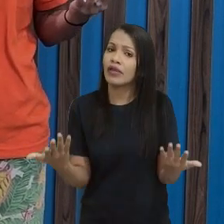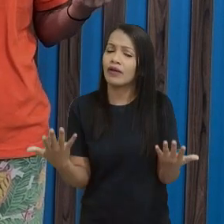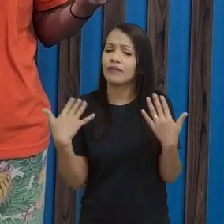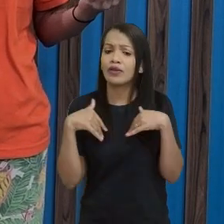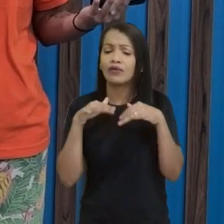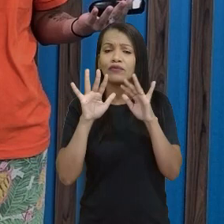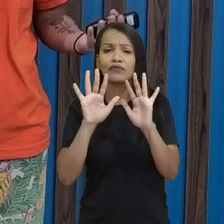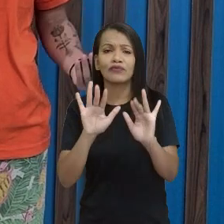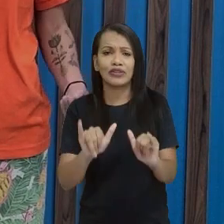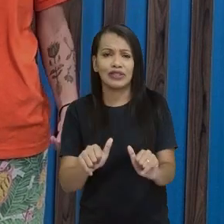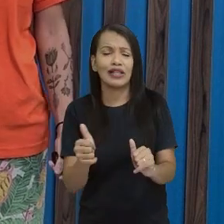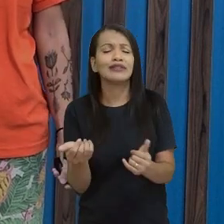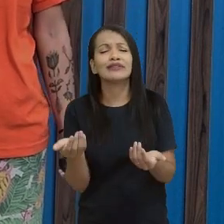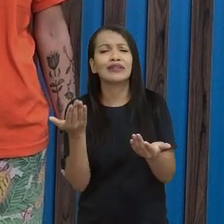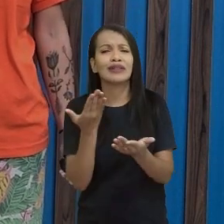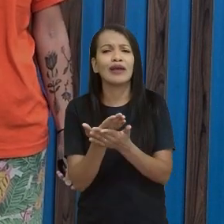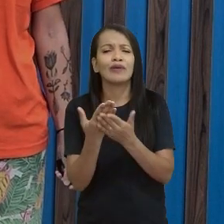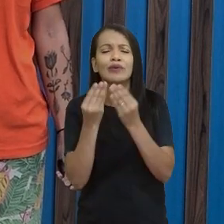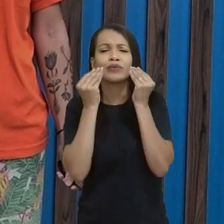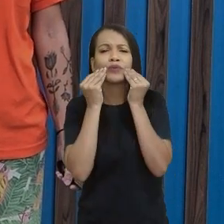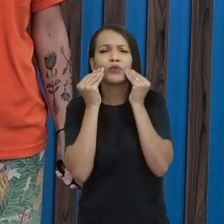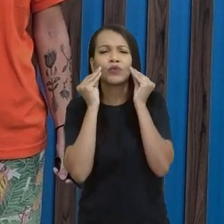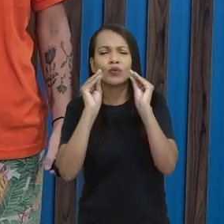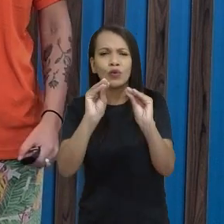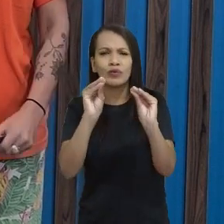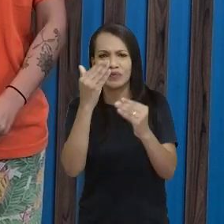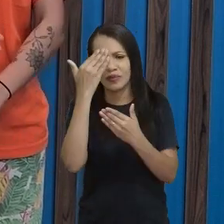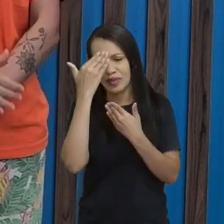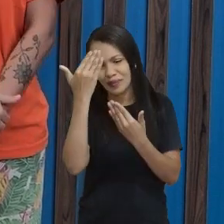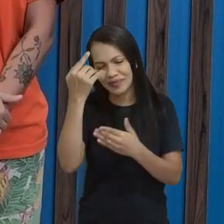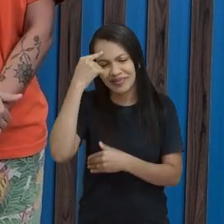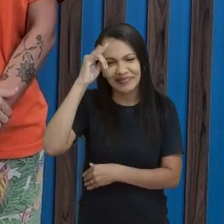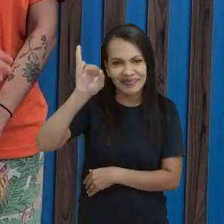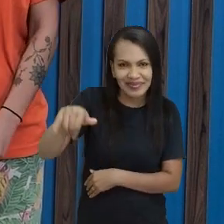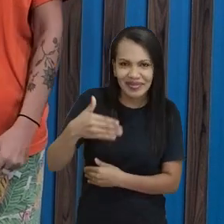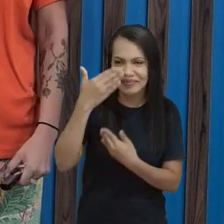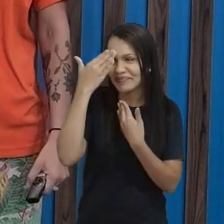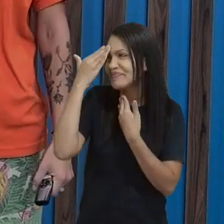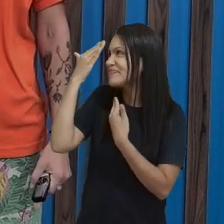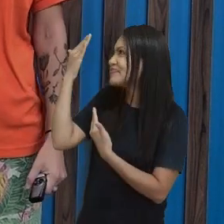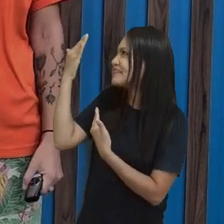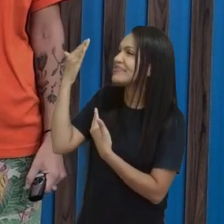vou ficando por aqui. Beijo bem grande. Obrigada,